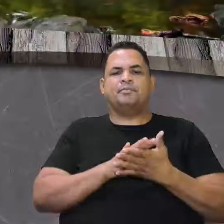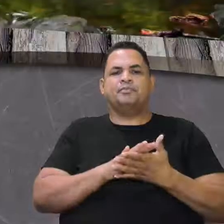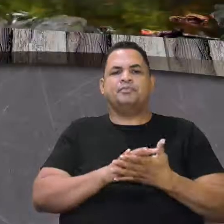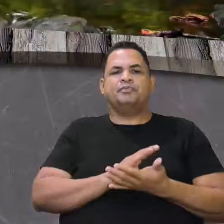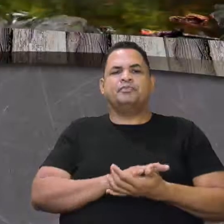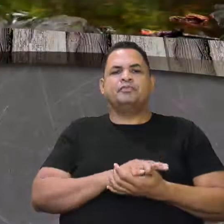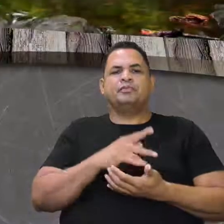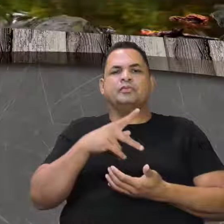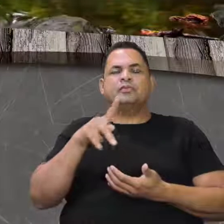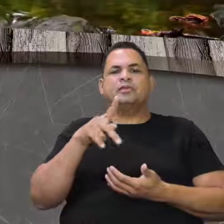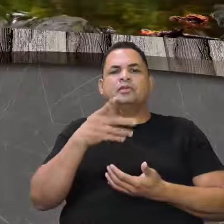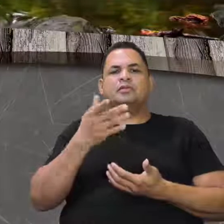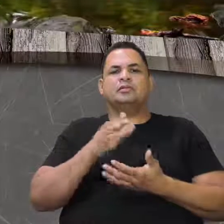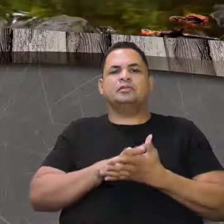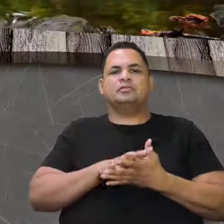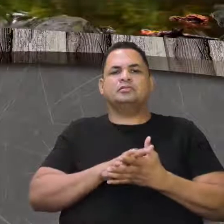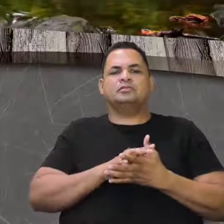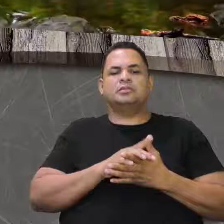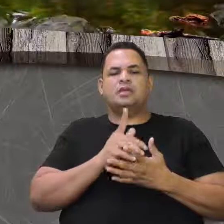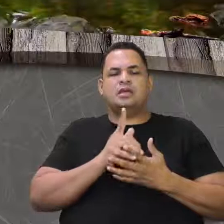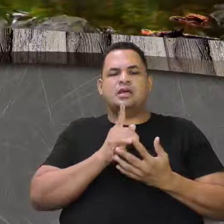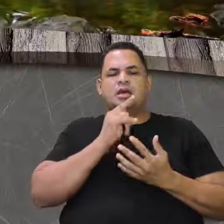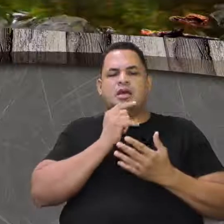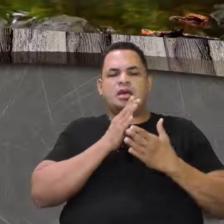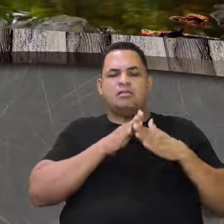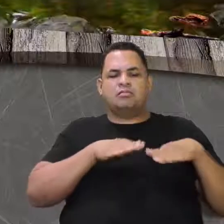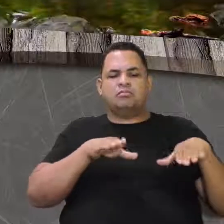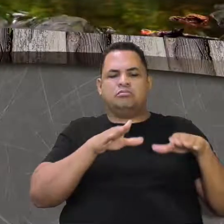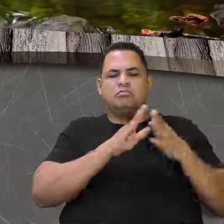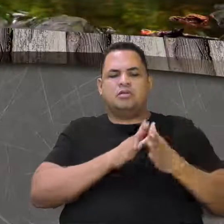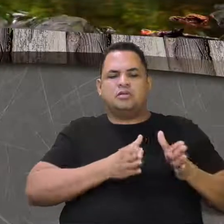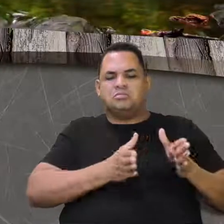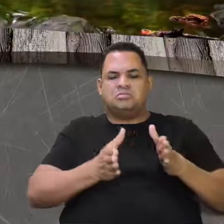levados para, por exemplo, os corpos hídricos.